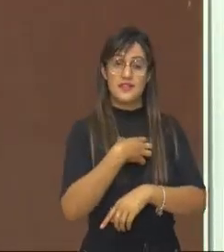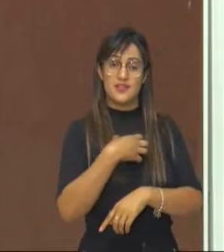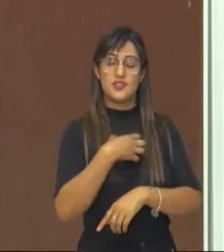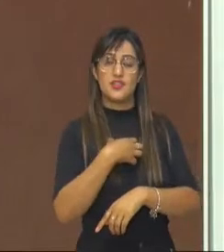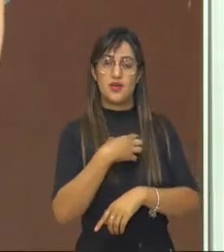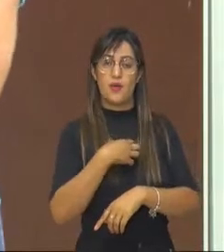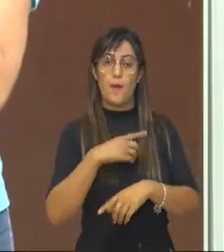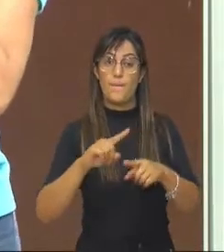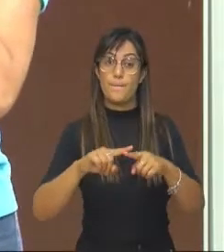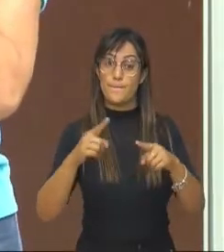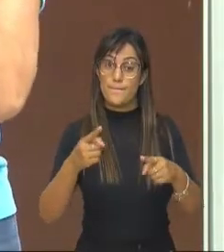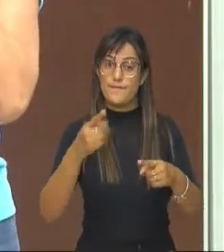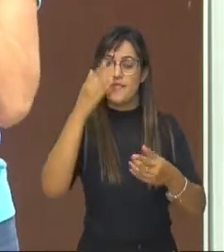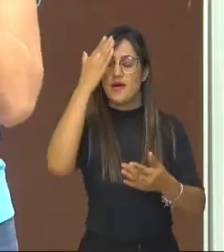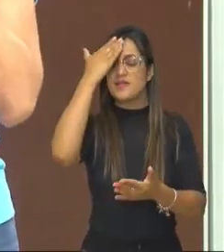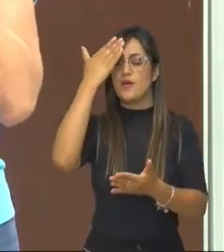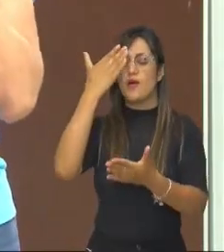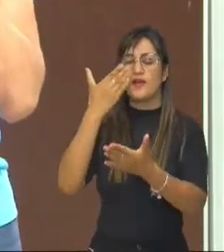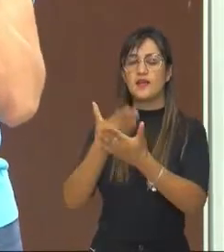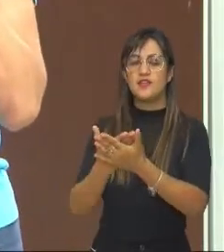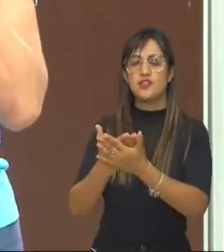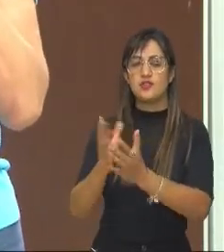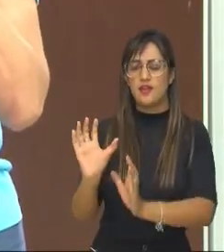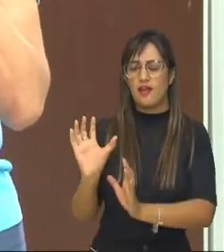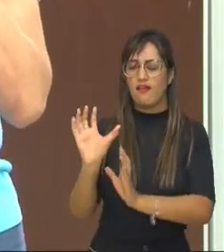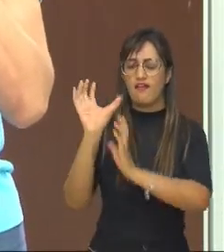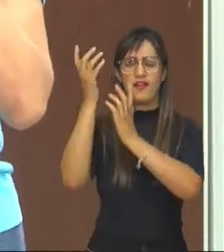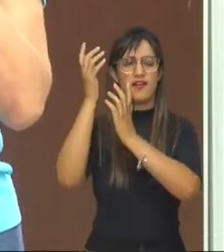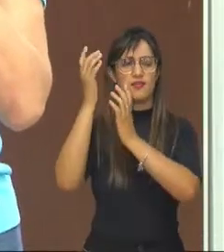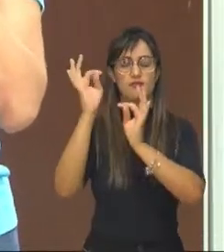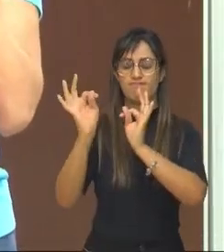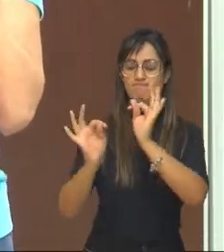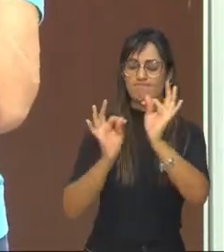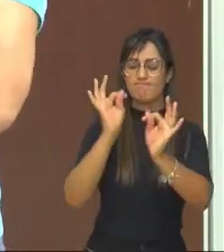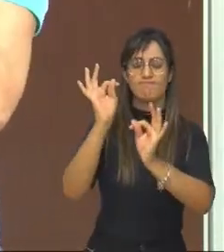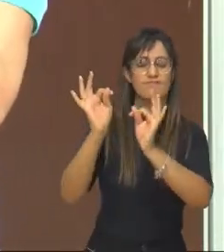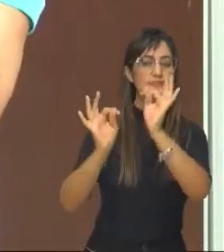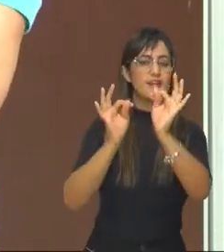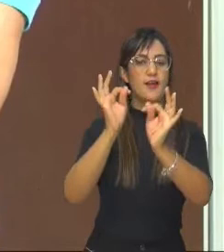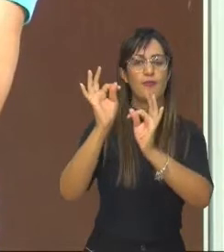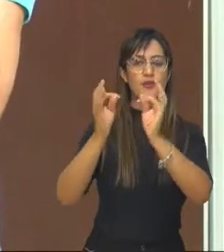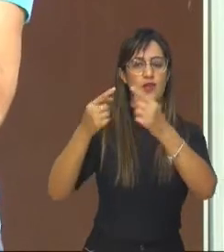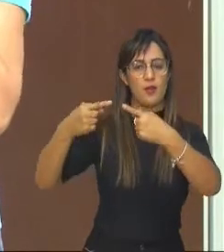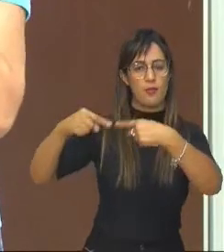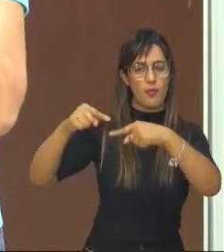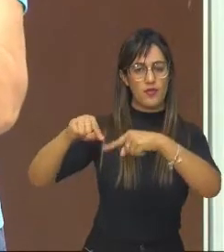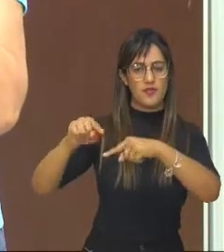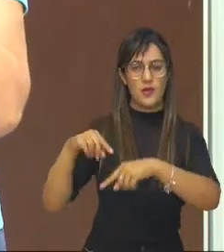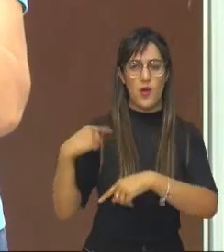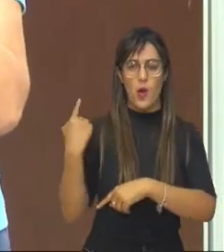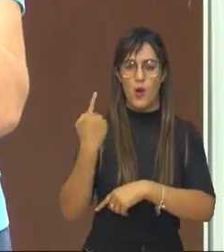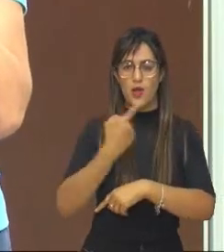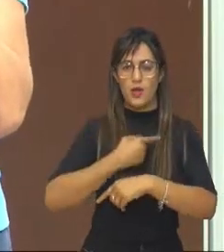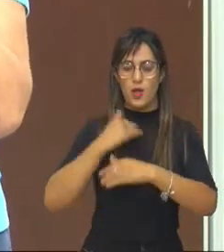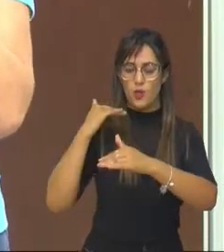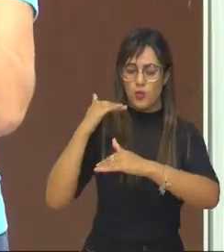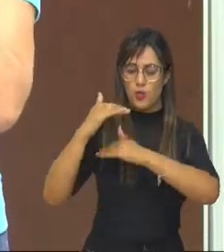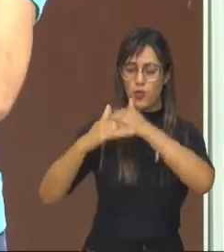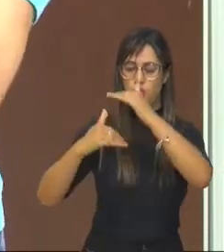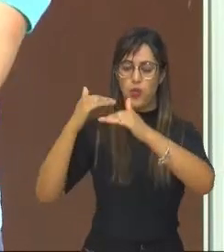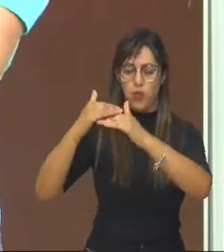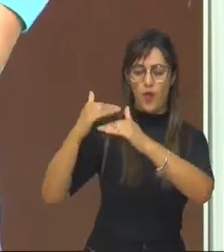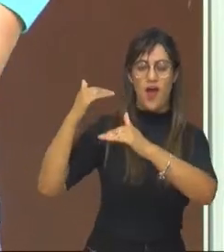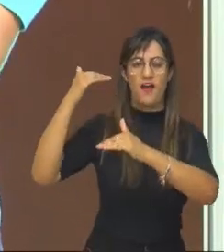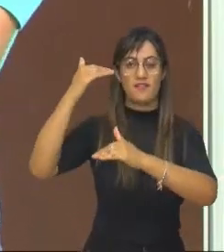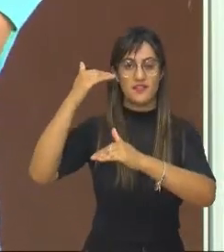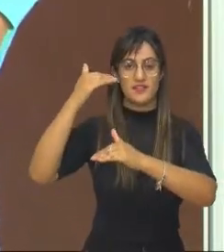acredito que esse incômodo também é clínico, é terapêutico, e é só através do incômodo que a gente vai poder crescer e avançar daqui para frente.